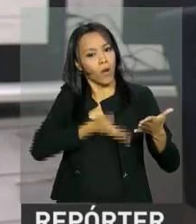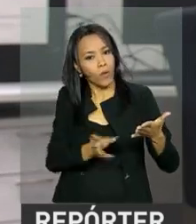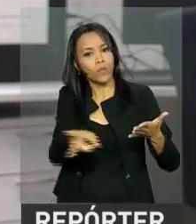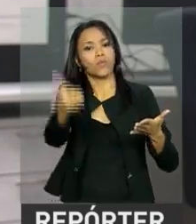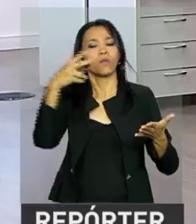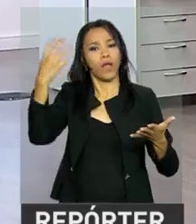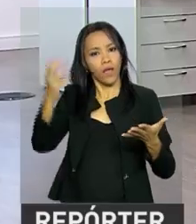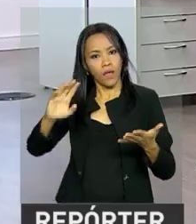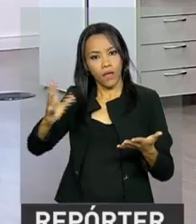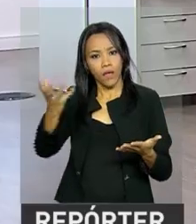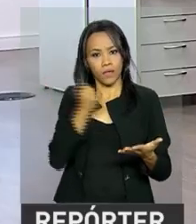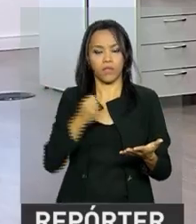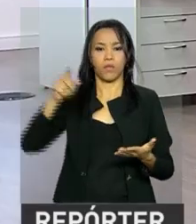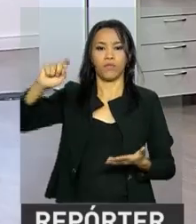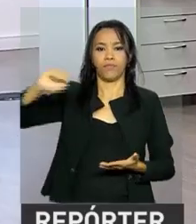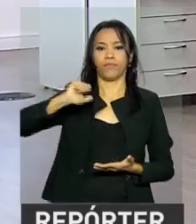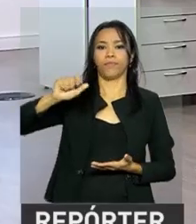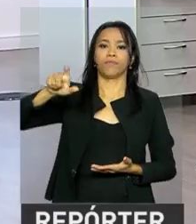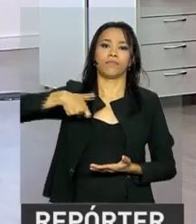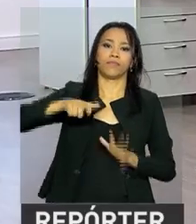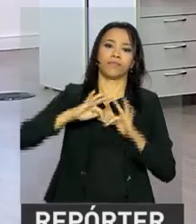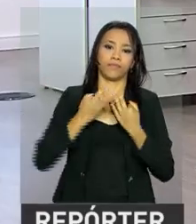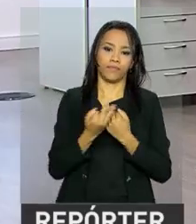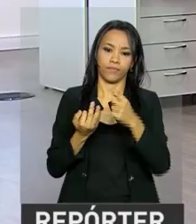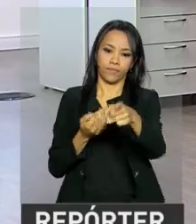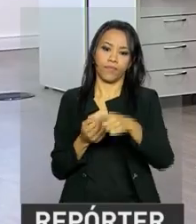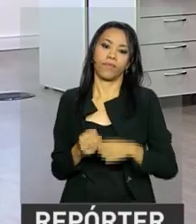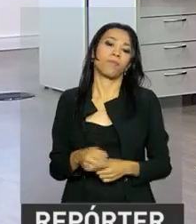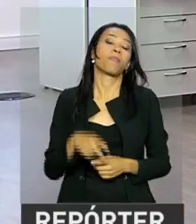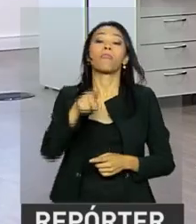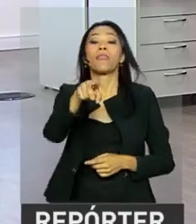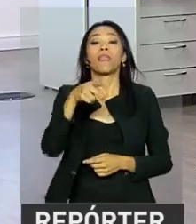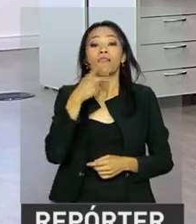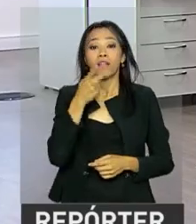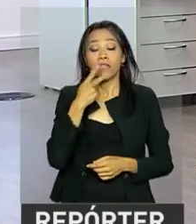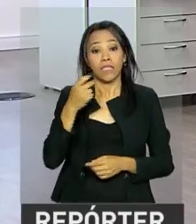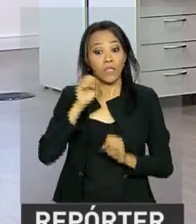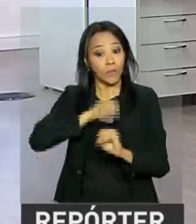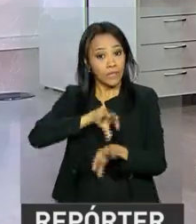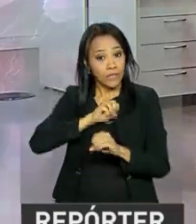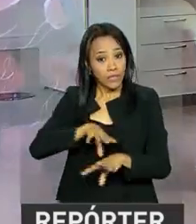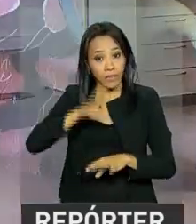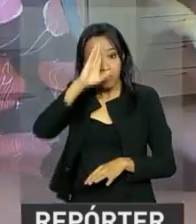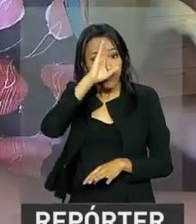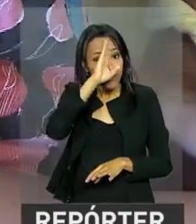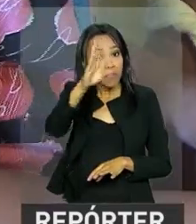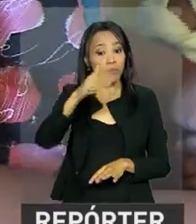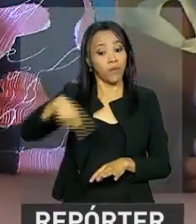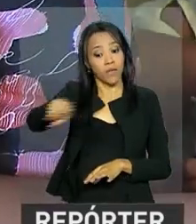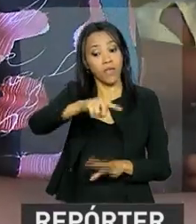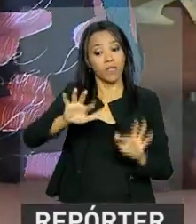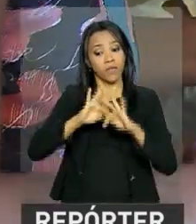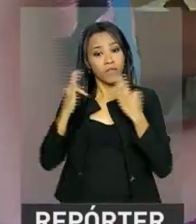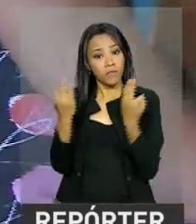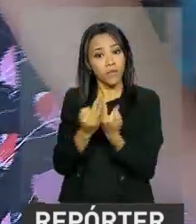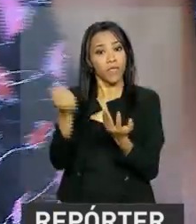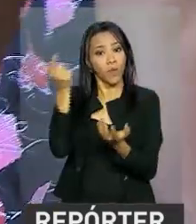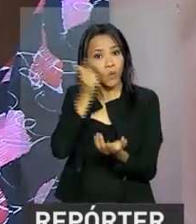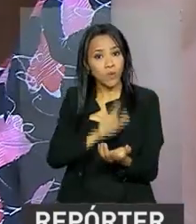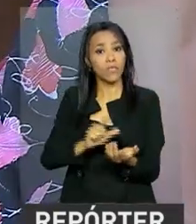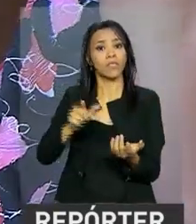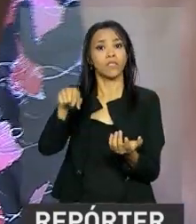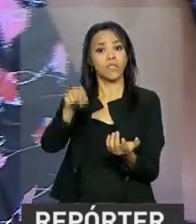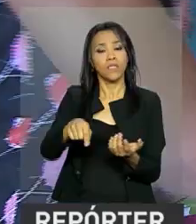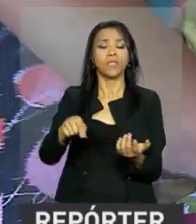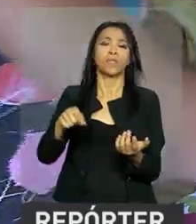o benefício a educação ela é tida como um dos principais fatores para que essa família supere uma situação de